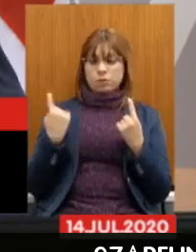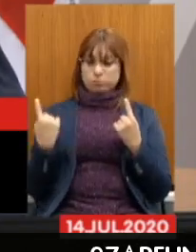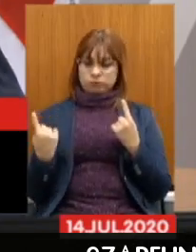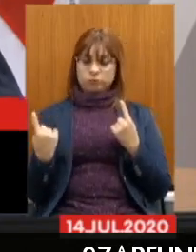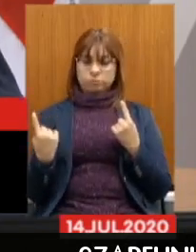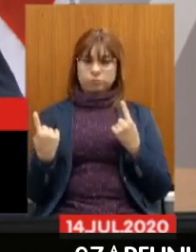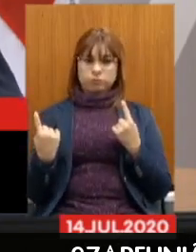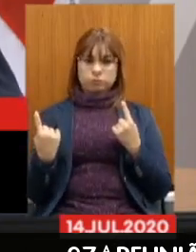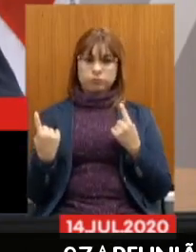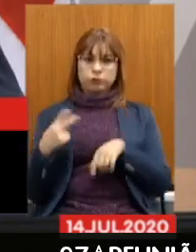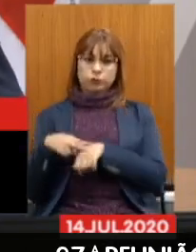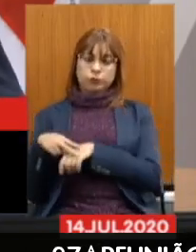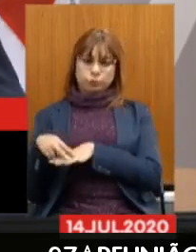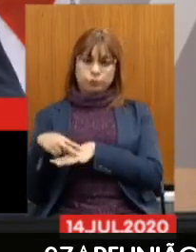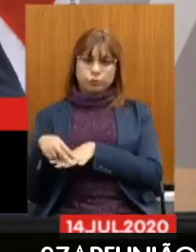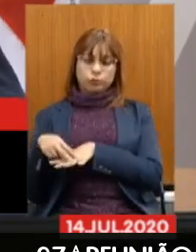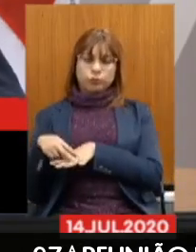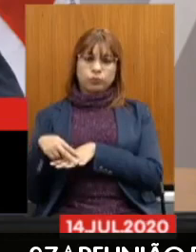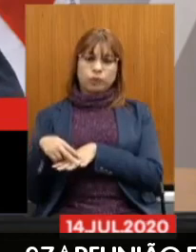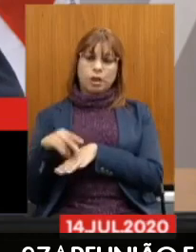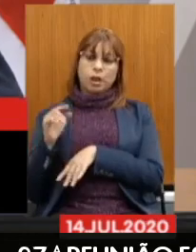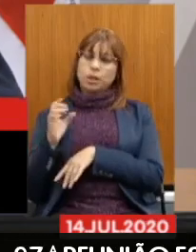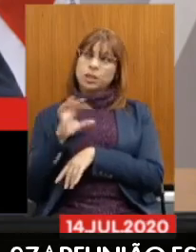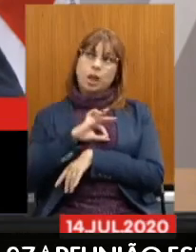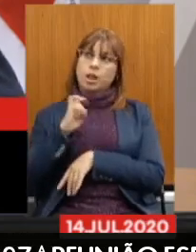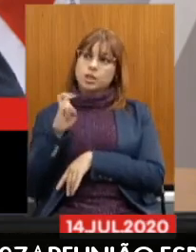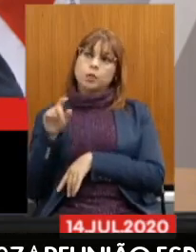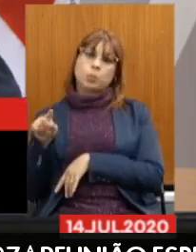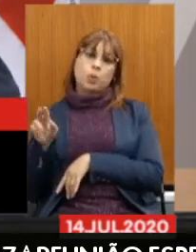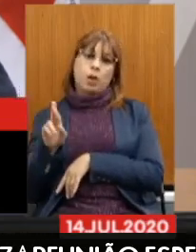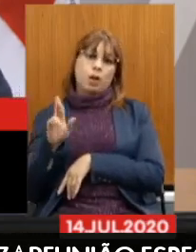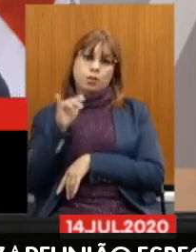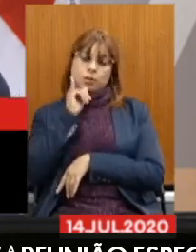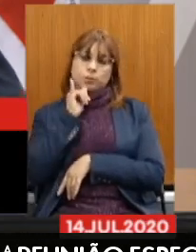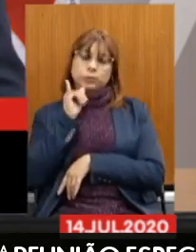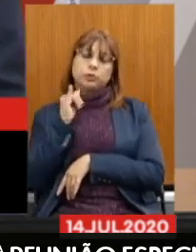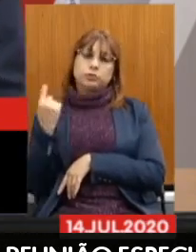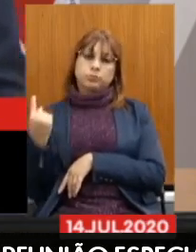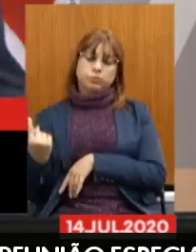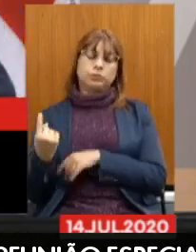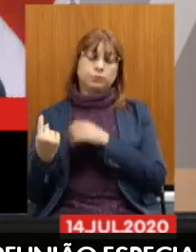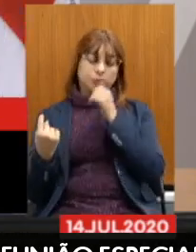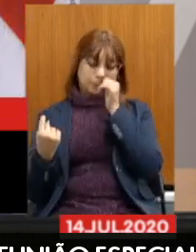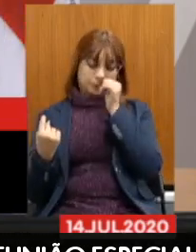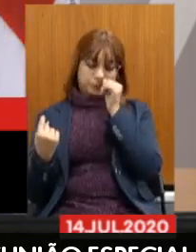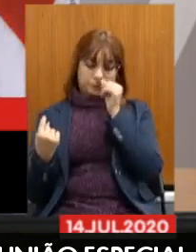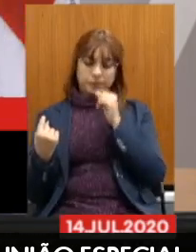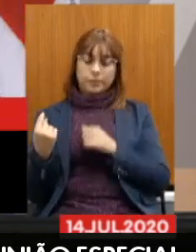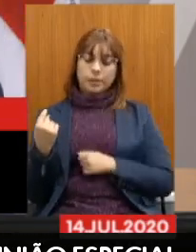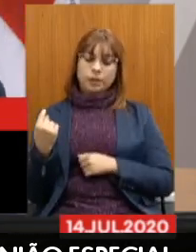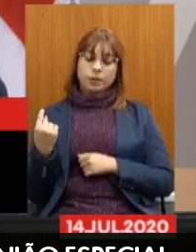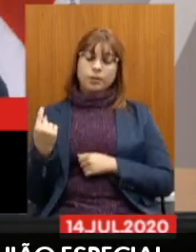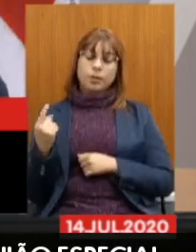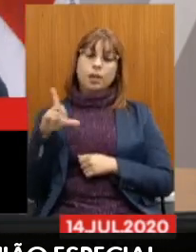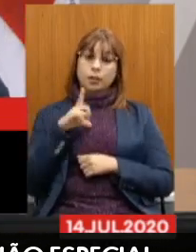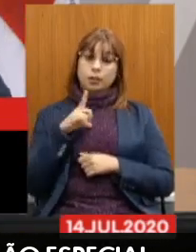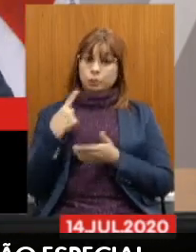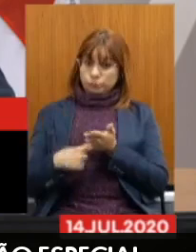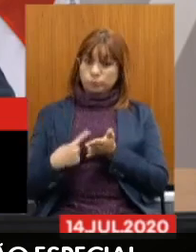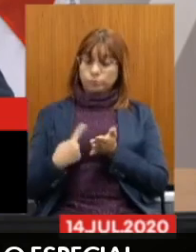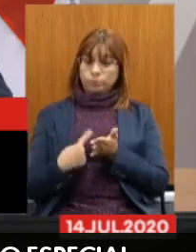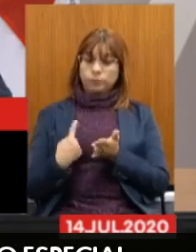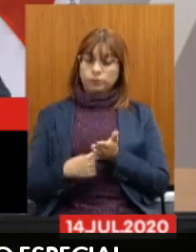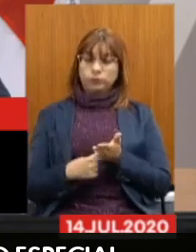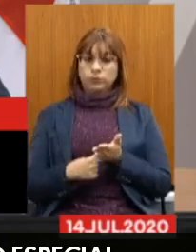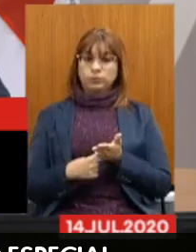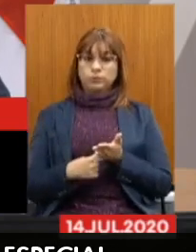fica o salário de 5 mil reais. Pois bem, eles assumem um compromisso de